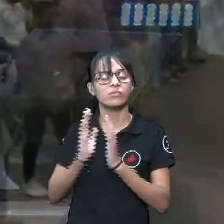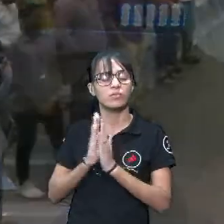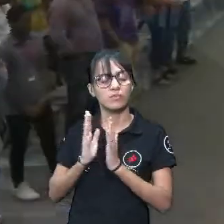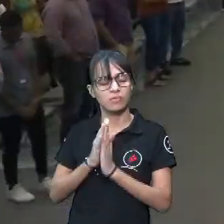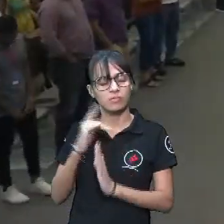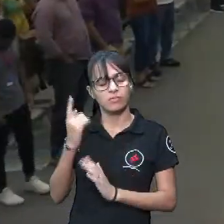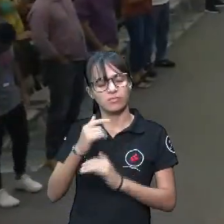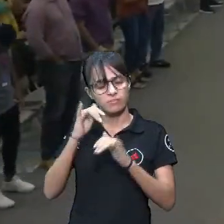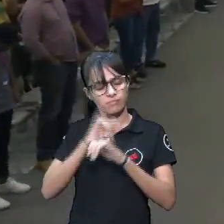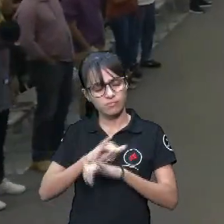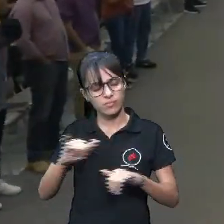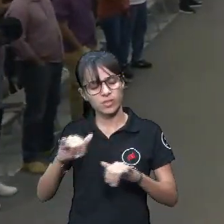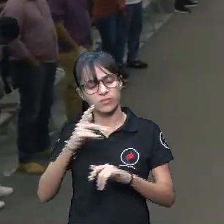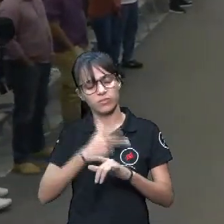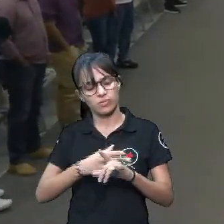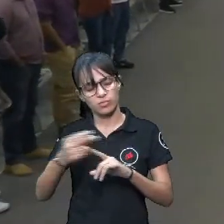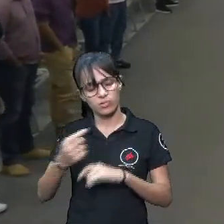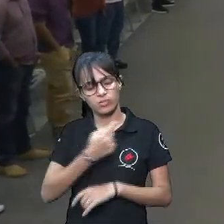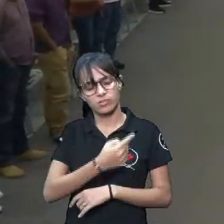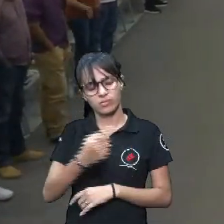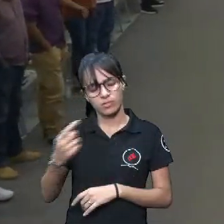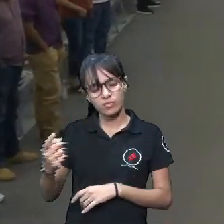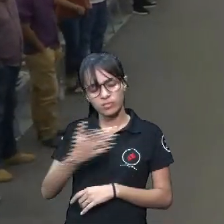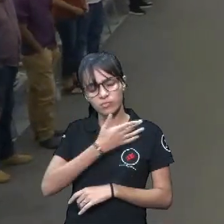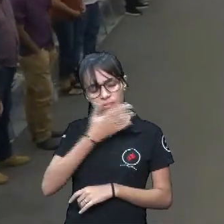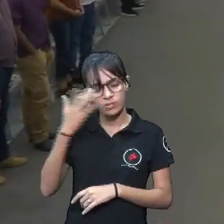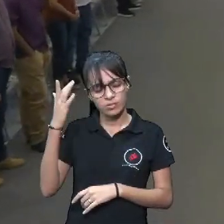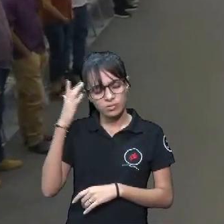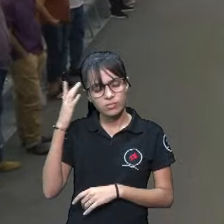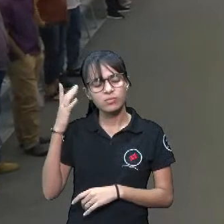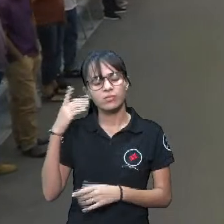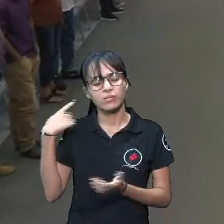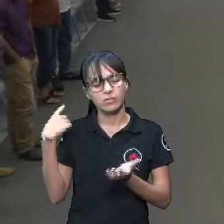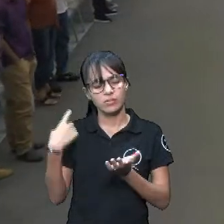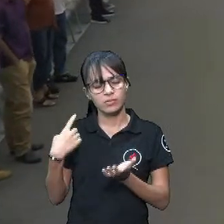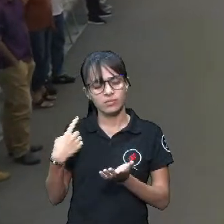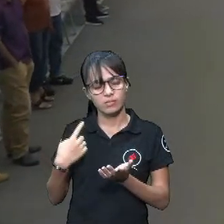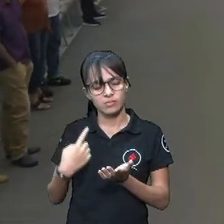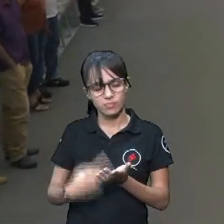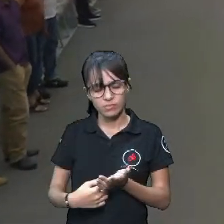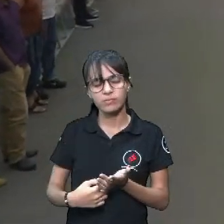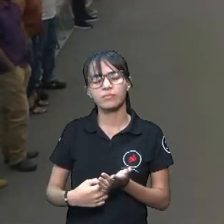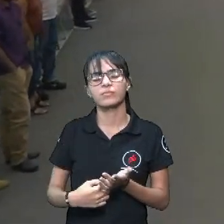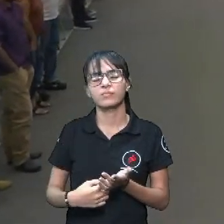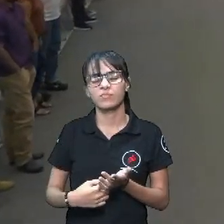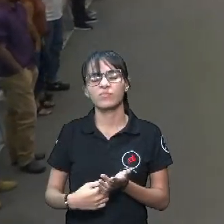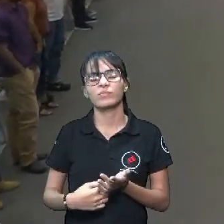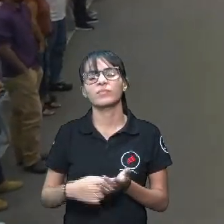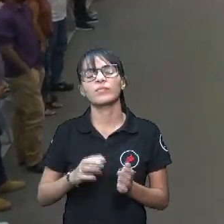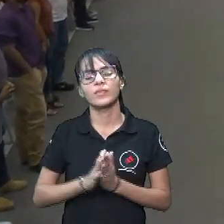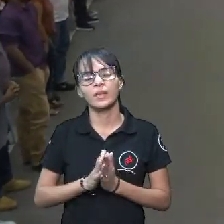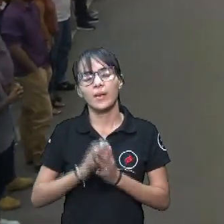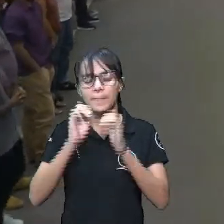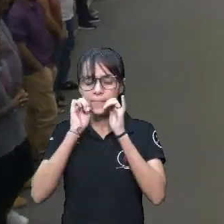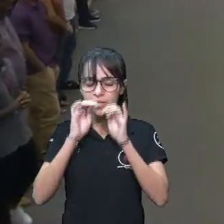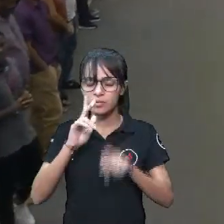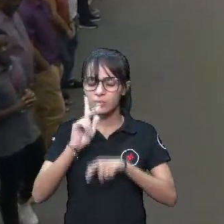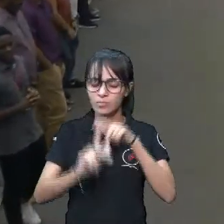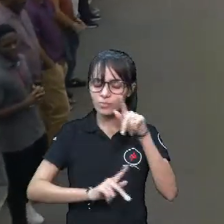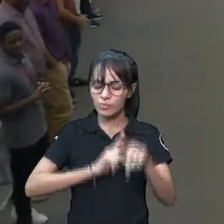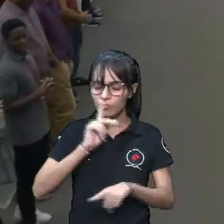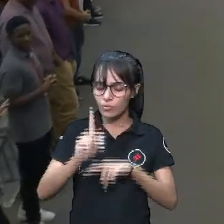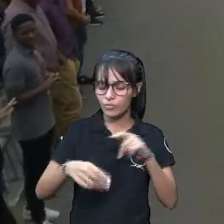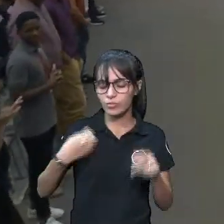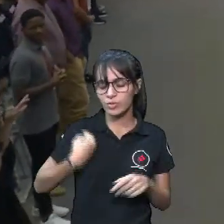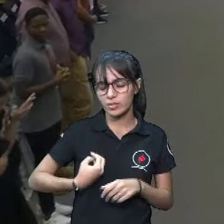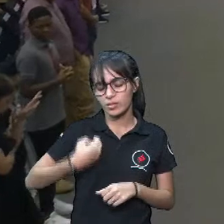vitória sobre cada um dos teus filhos que estão fazendo esta campanha. Abençoa o teu povo que está